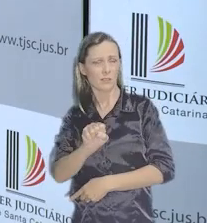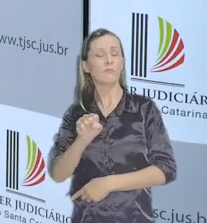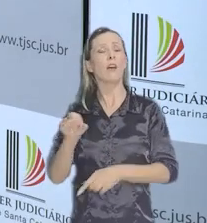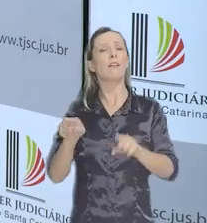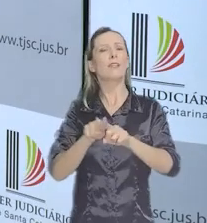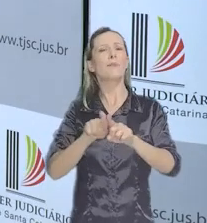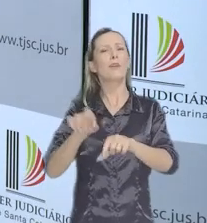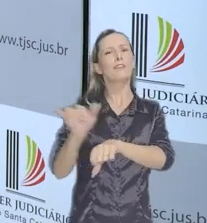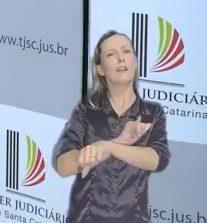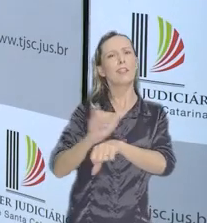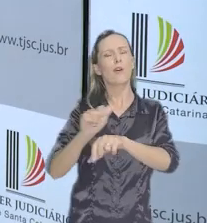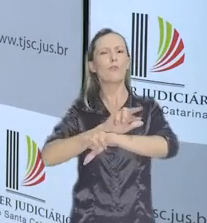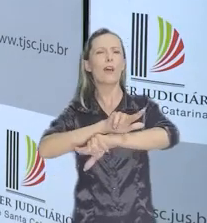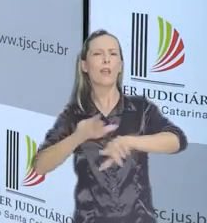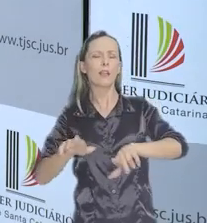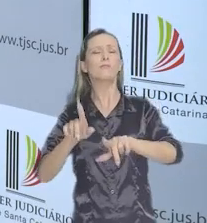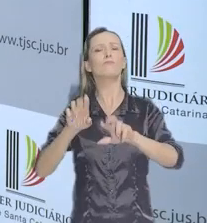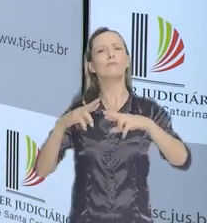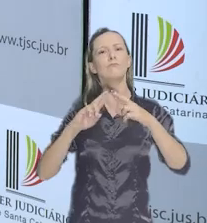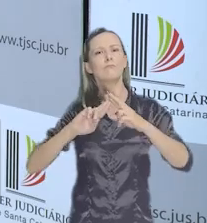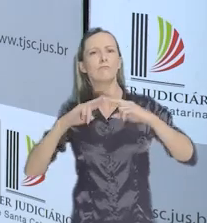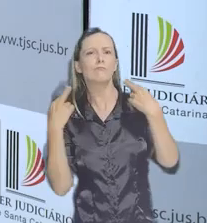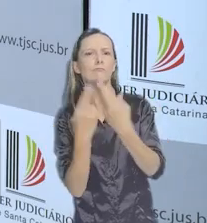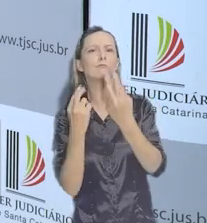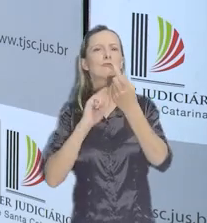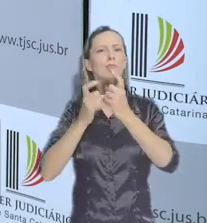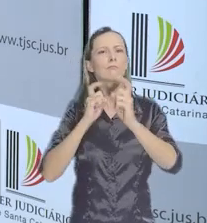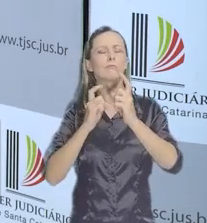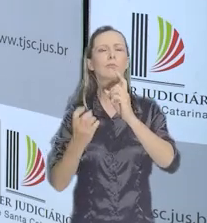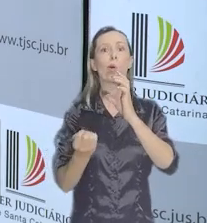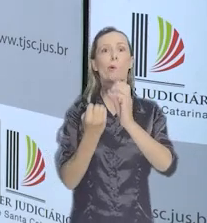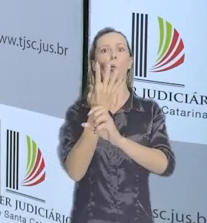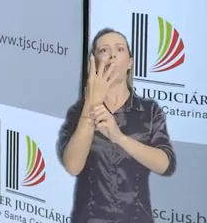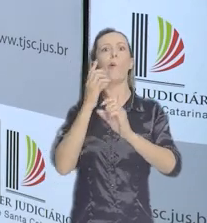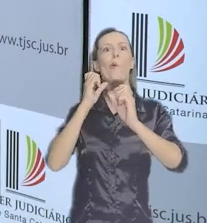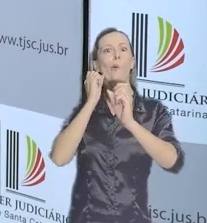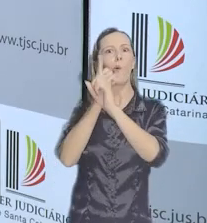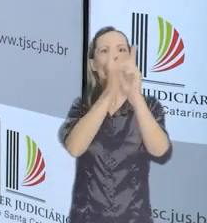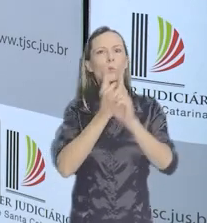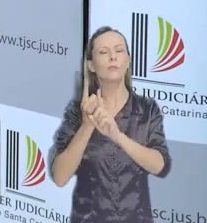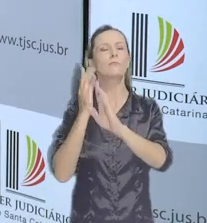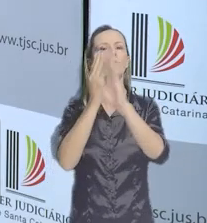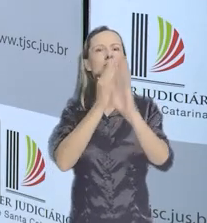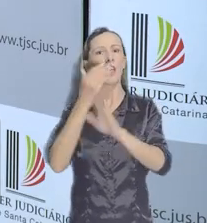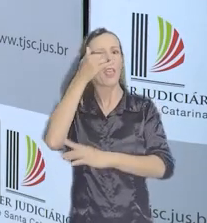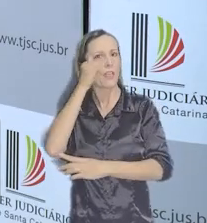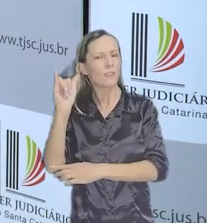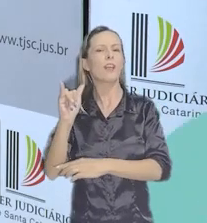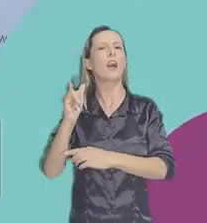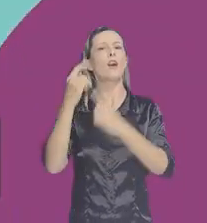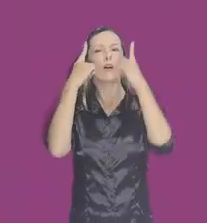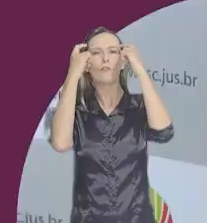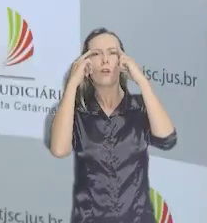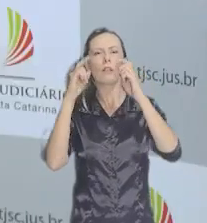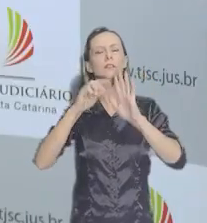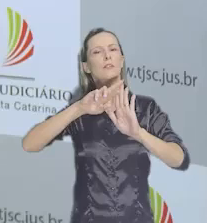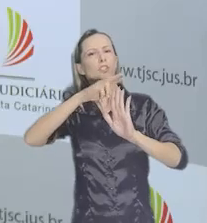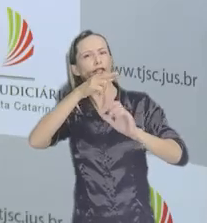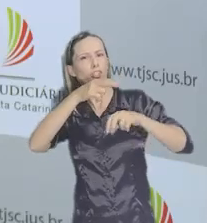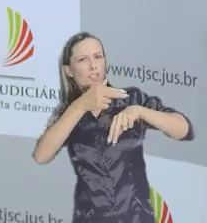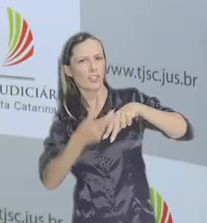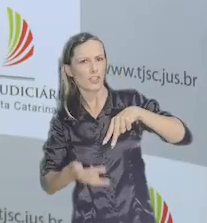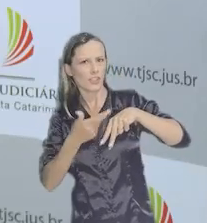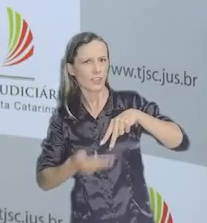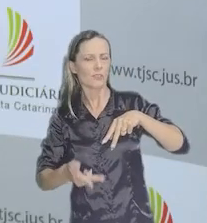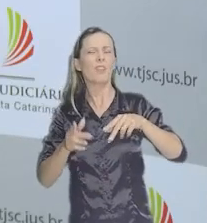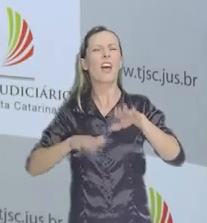dessa atuação, o programa vem desenvolvendo rodas de conversa como formas de identificação, reconhecimento e prevenção da violência de gênero. Às vezes,